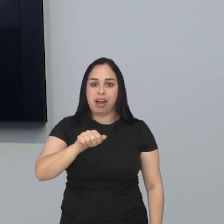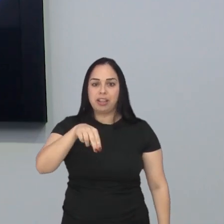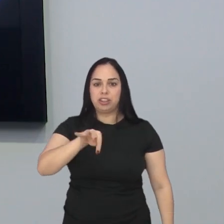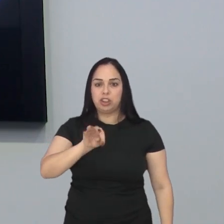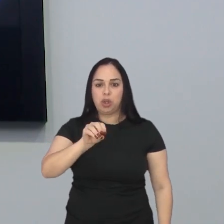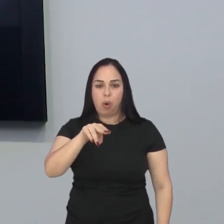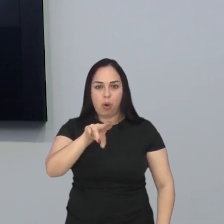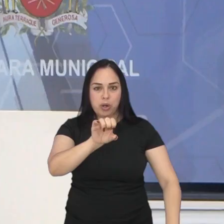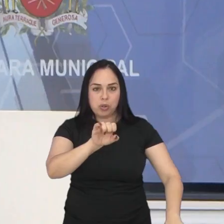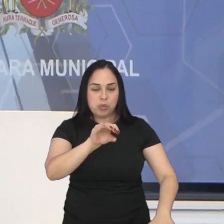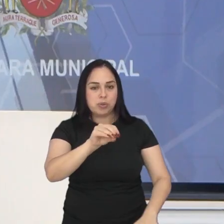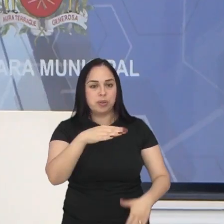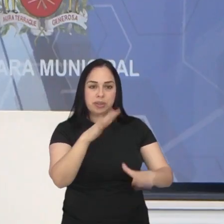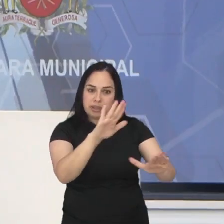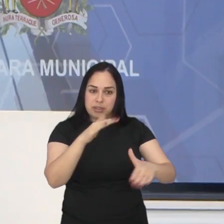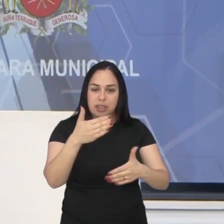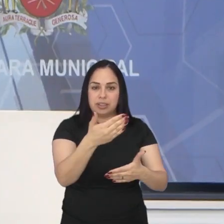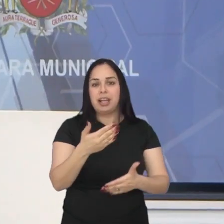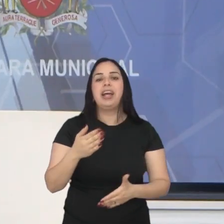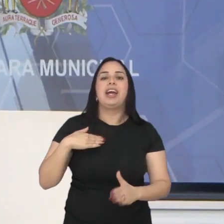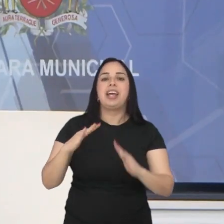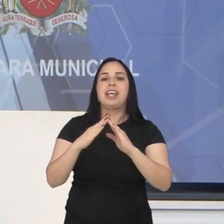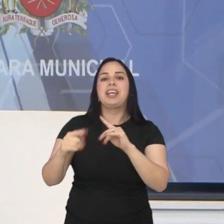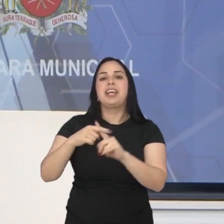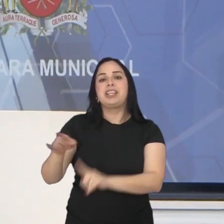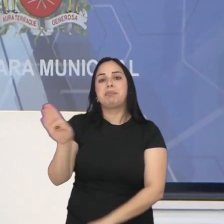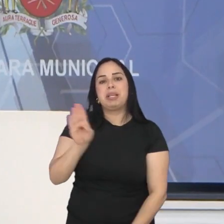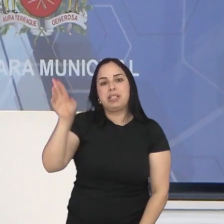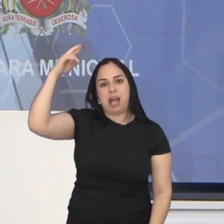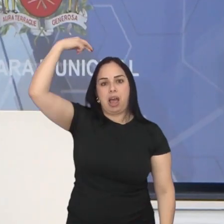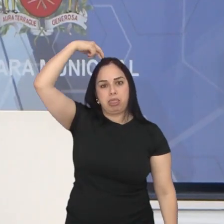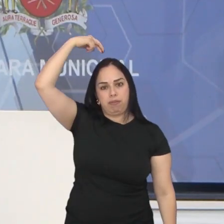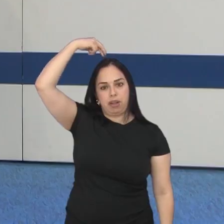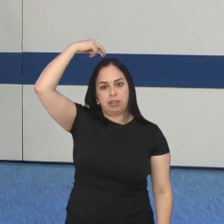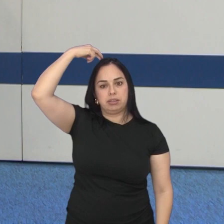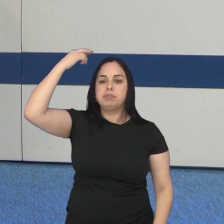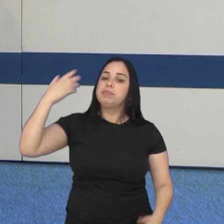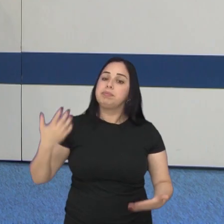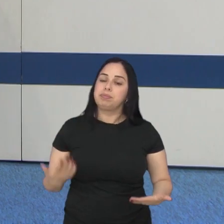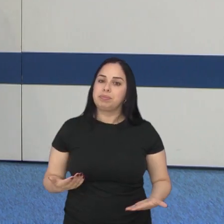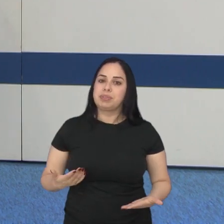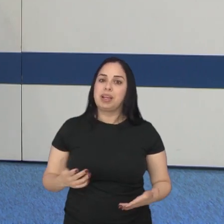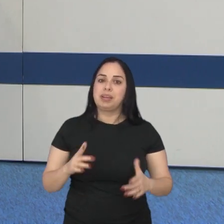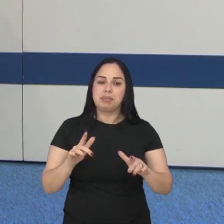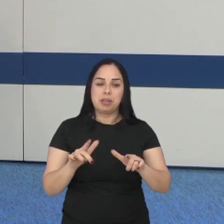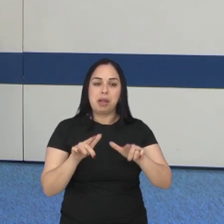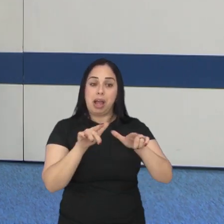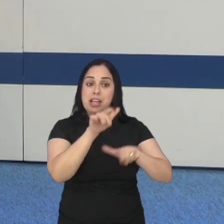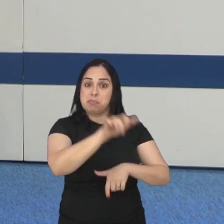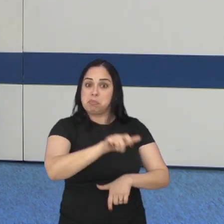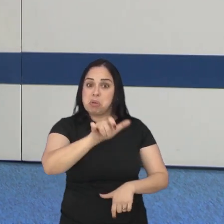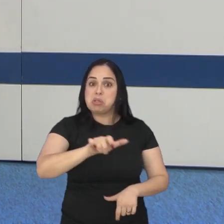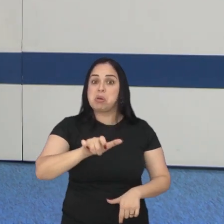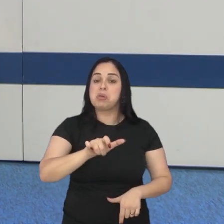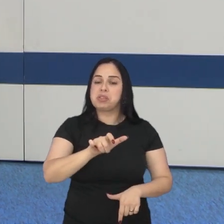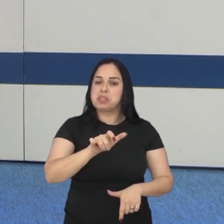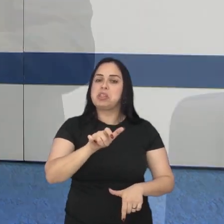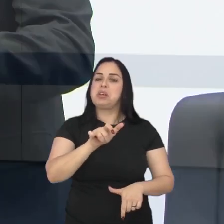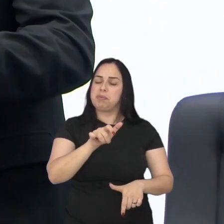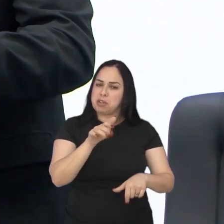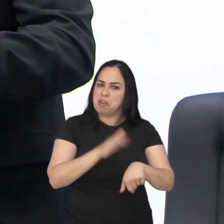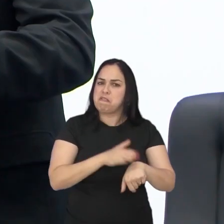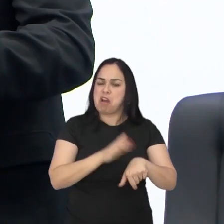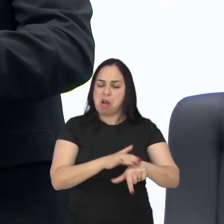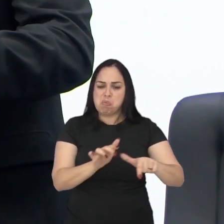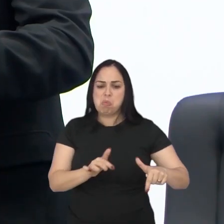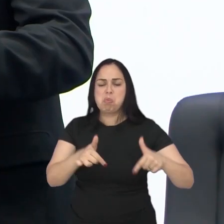Antônio Marques Ribeiro, da Igreja Evangélica Batista Renovada. A honraria é destinada a pessoas e instituições